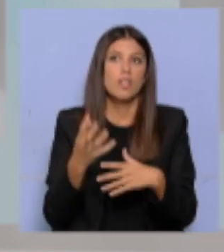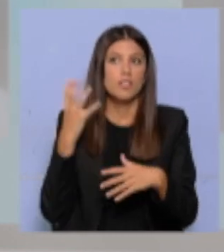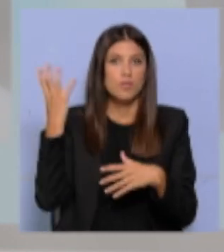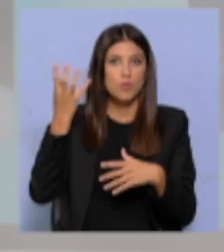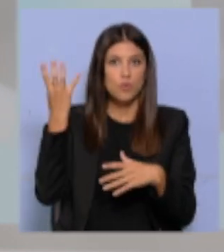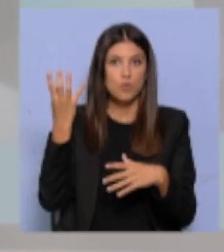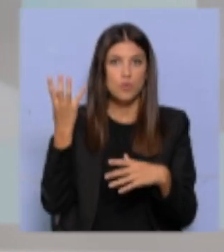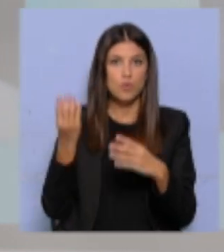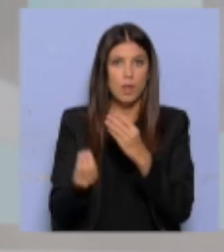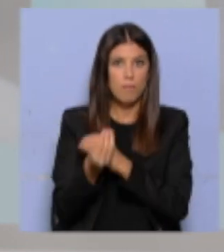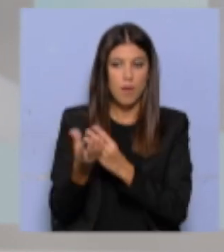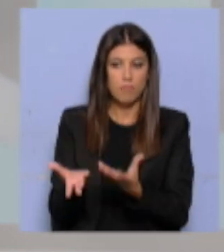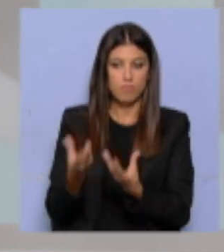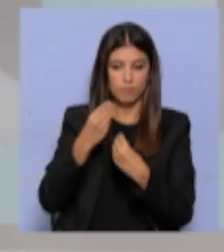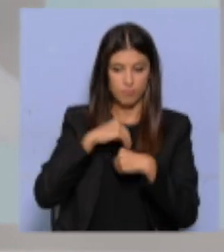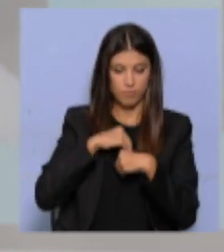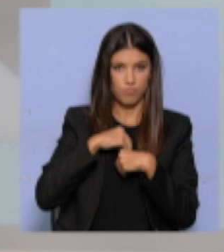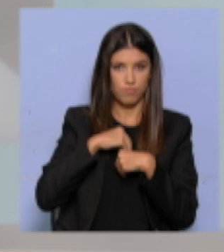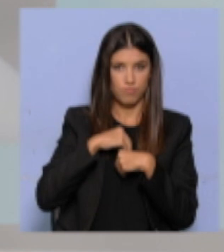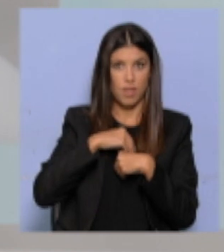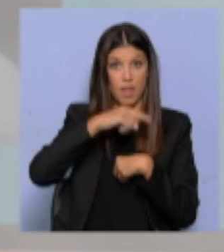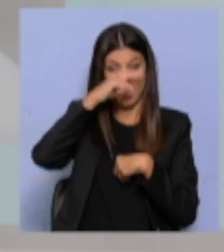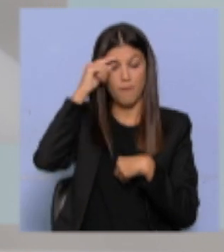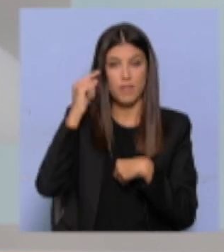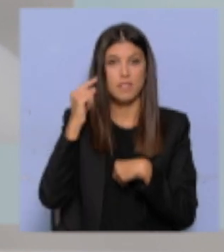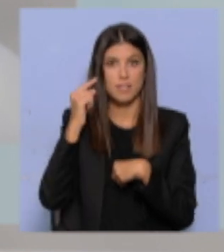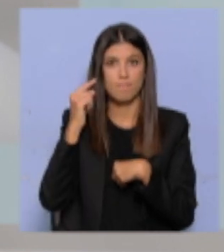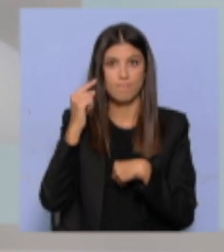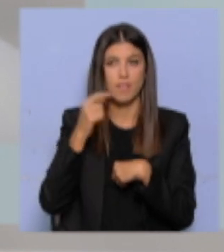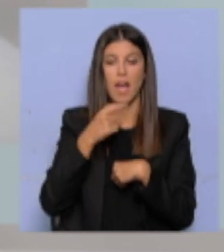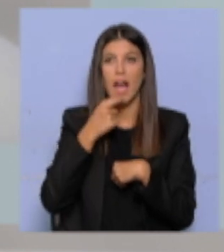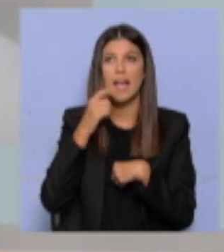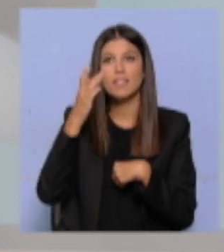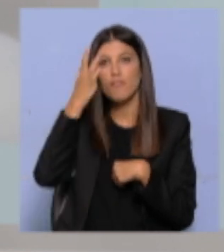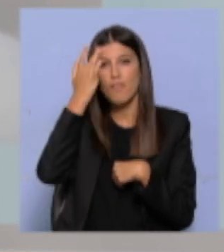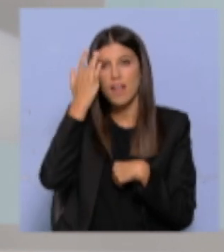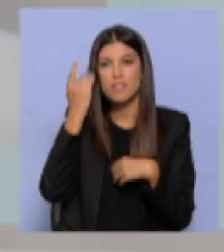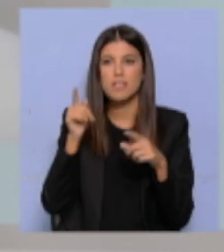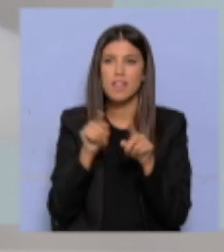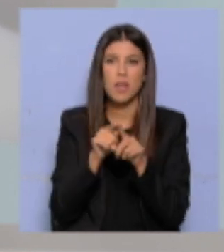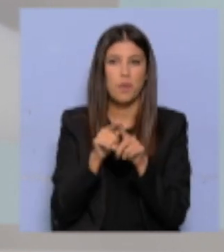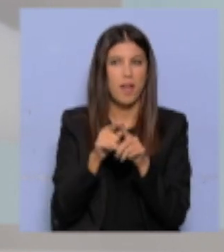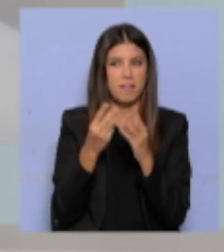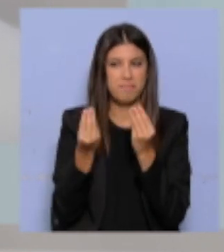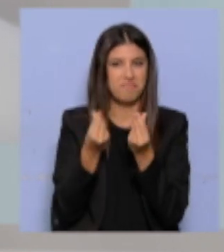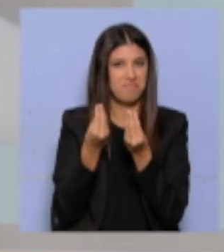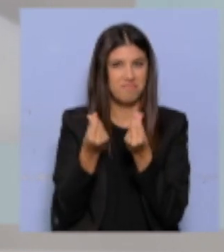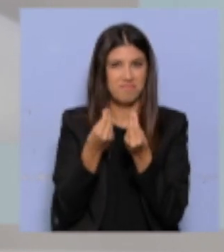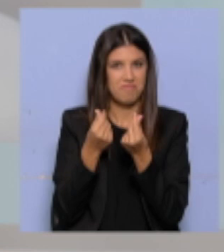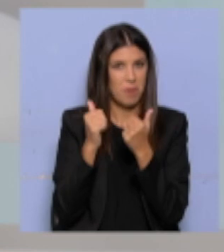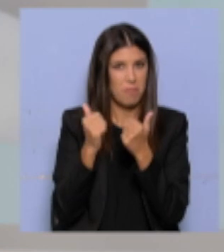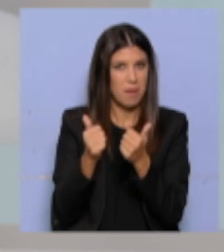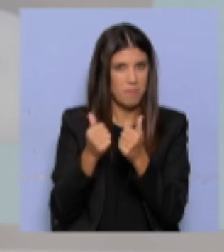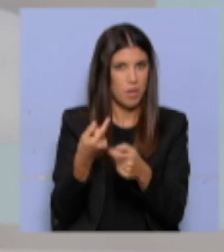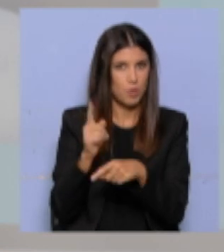seja difícil, um processo de enculturação que seja fácil não estará a funcionar 100%. Eu estou convicto